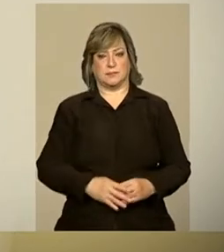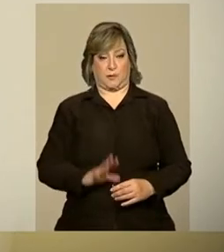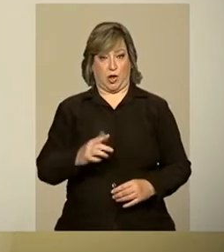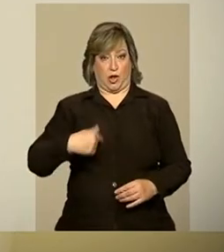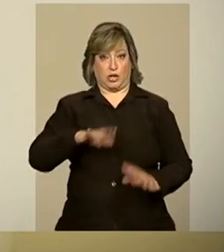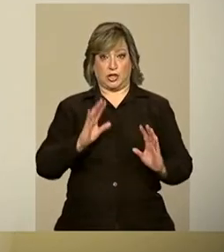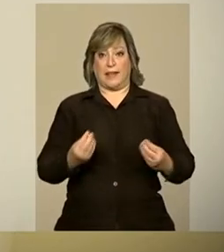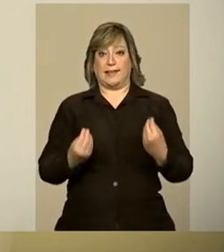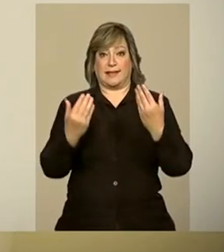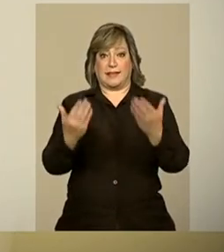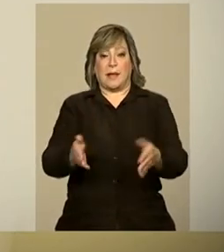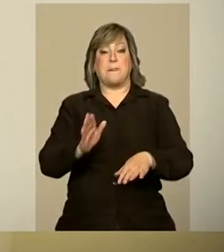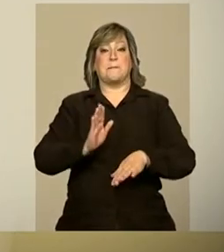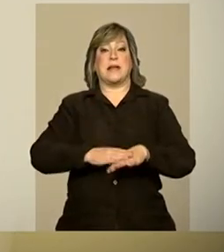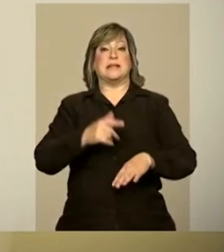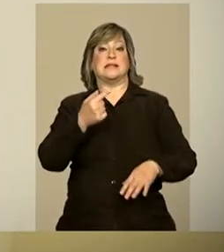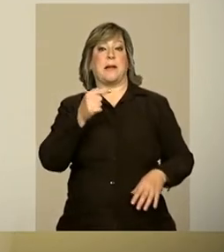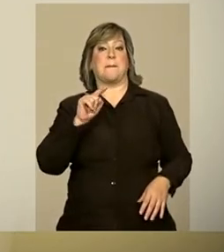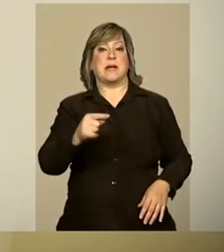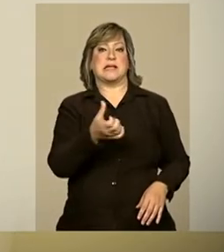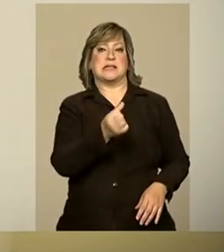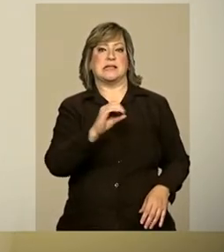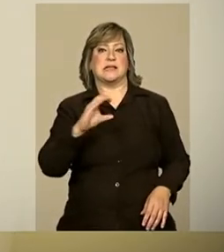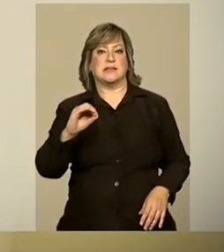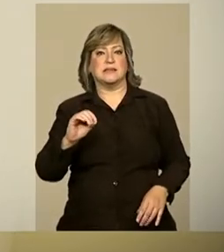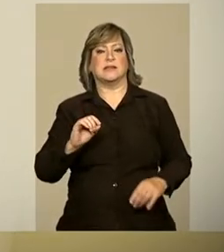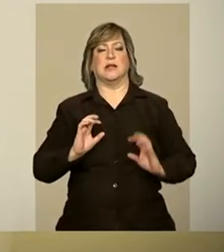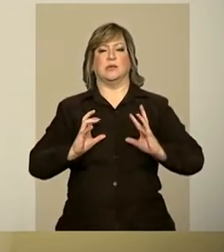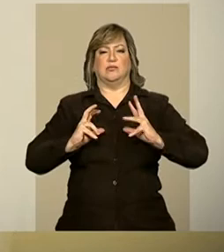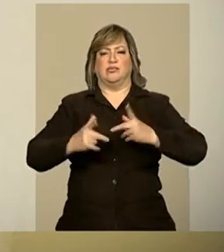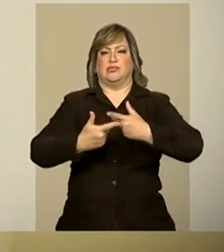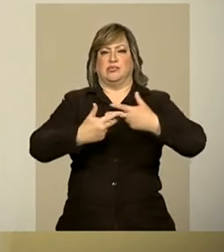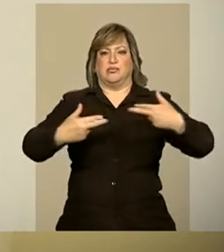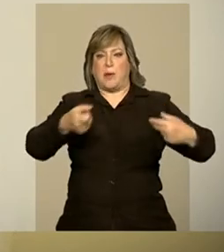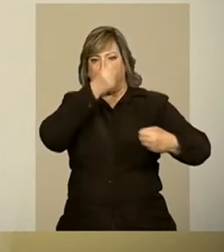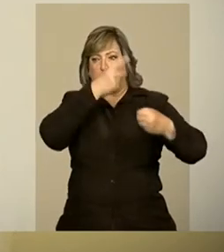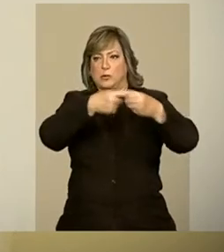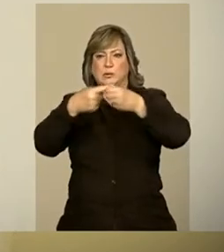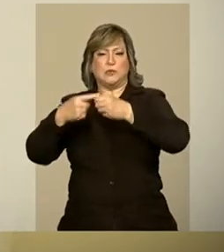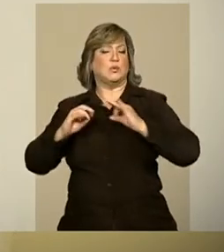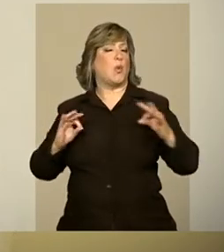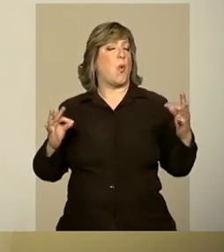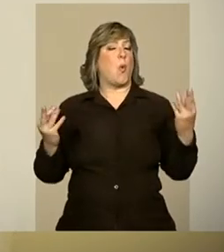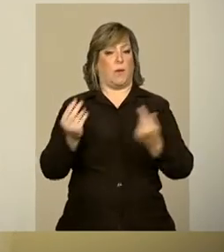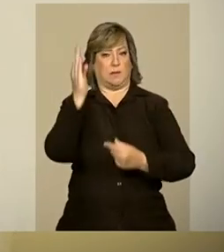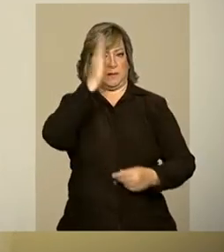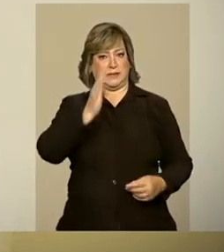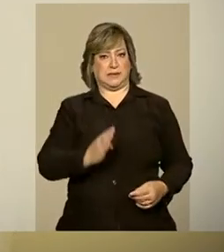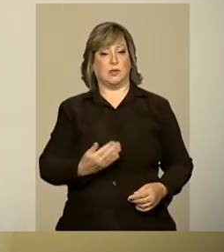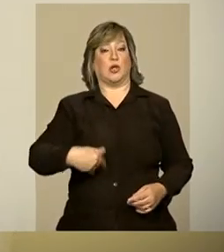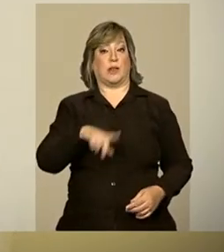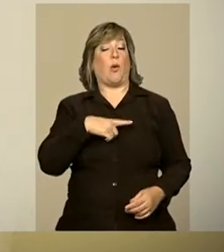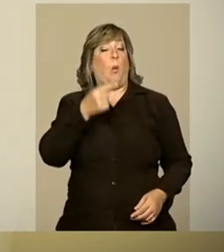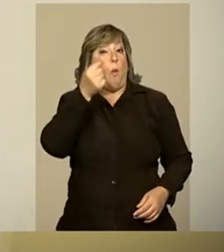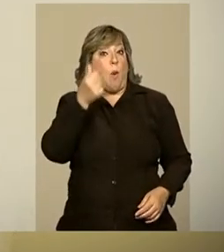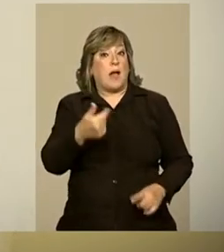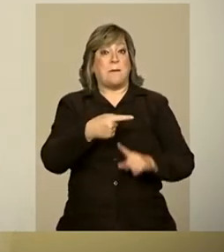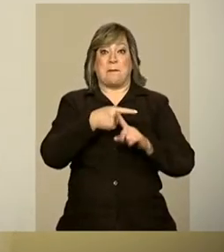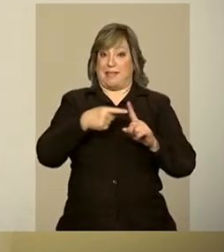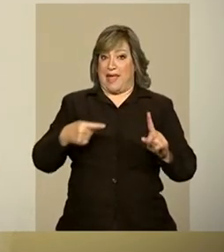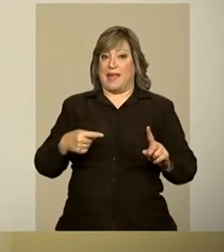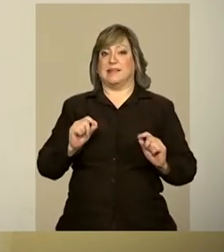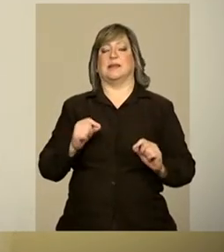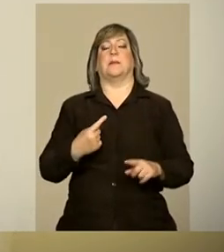já entregamos mais de 7.600 máquinas para municípios de todo o Brasil. Estamos quase na metade,